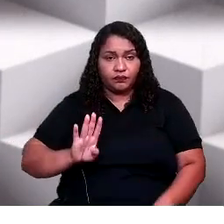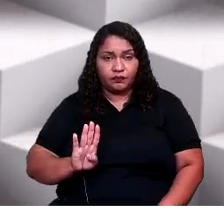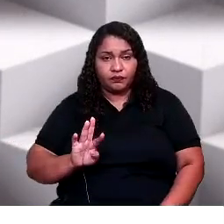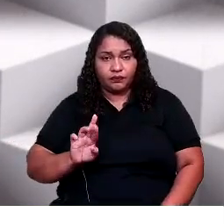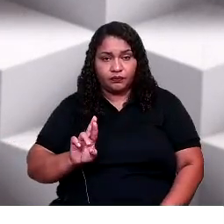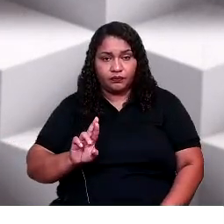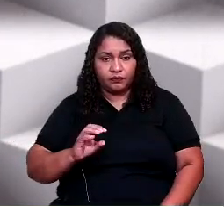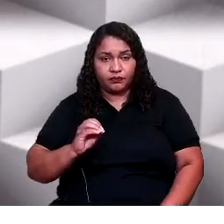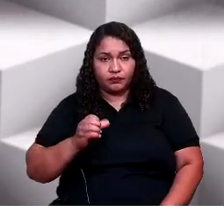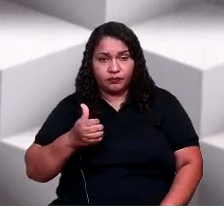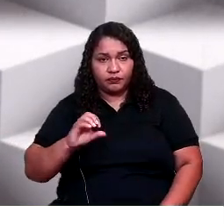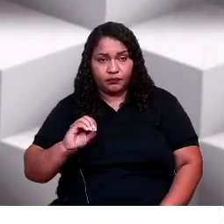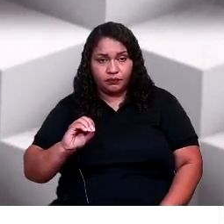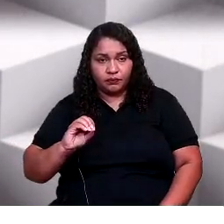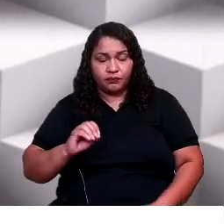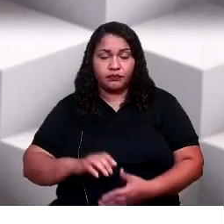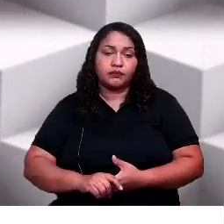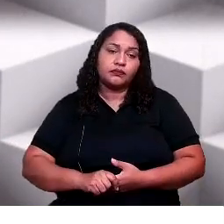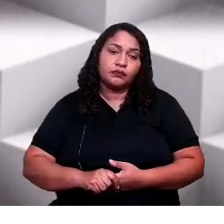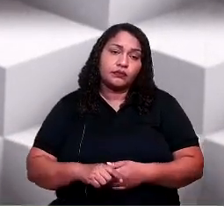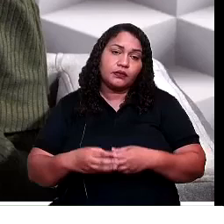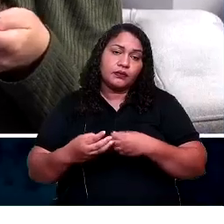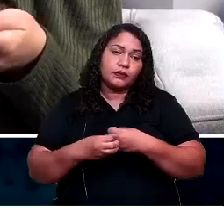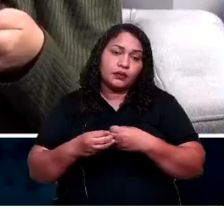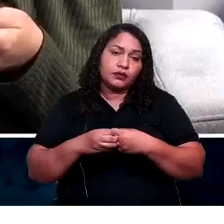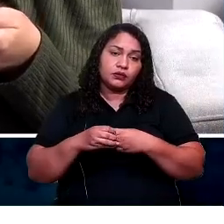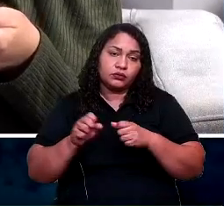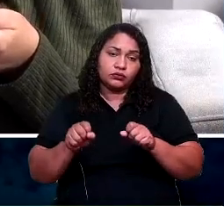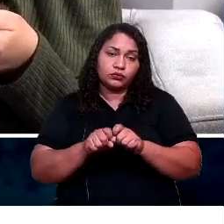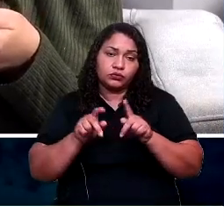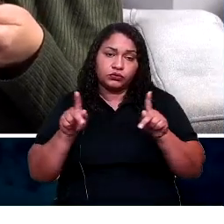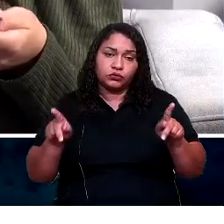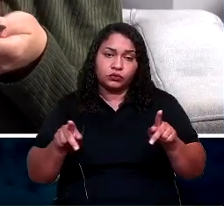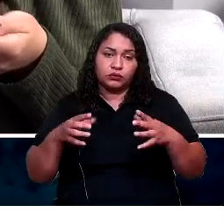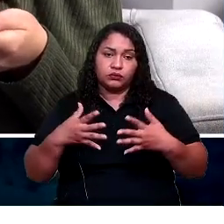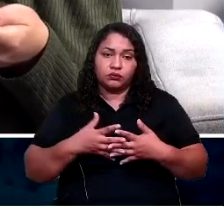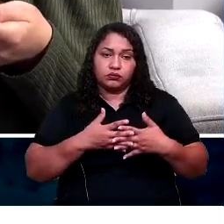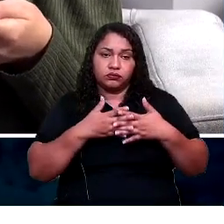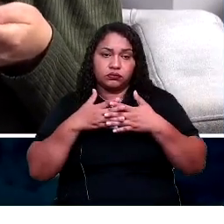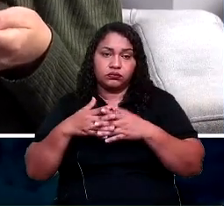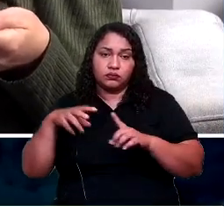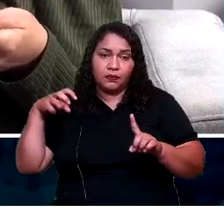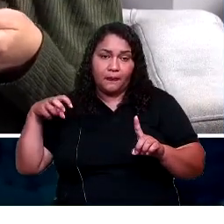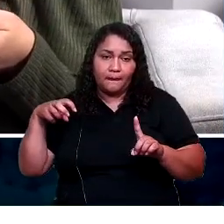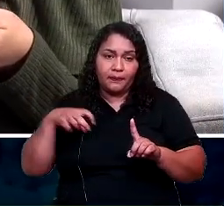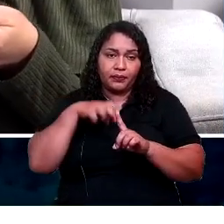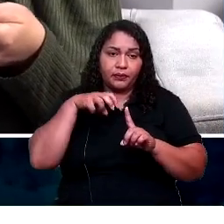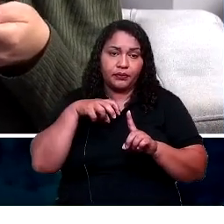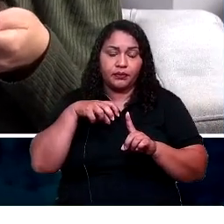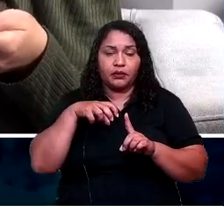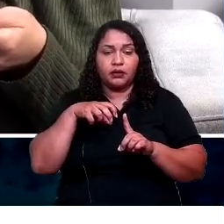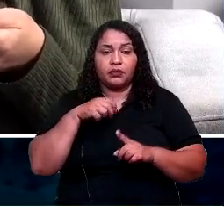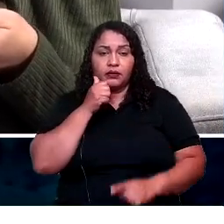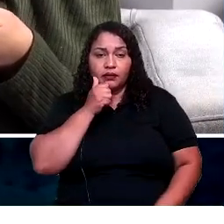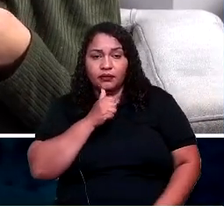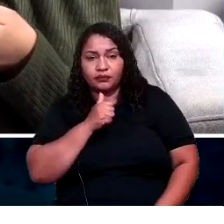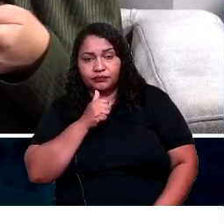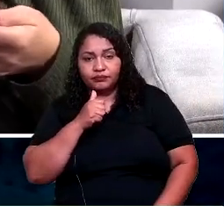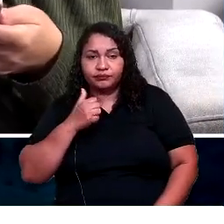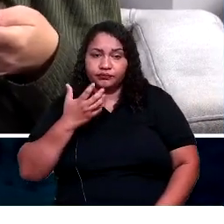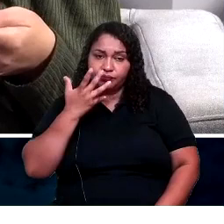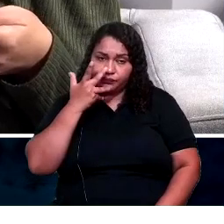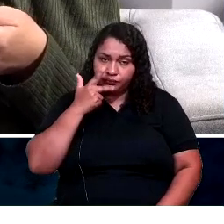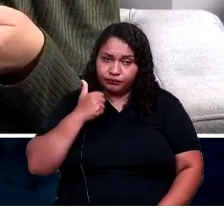br-010 para ir ao shopping e acabou sendo atropelada por um caminhão né E a menina acabou morrendo não foi um dos